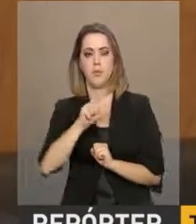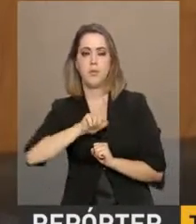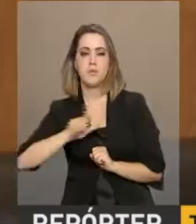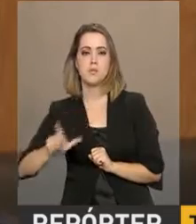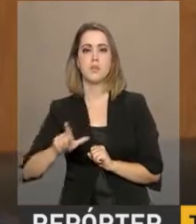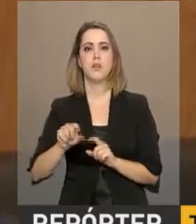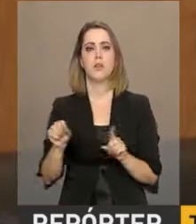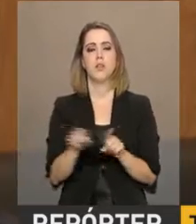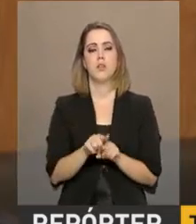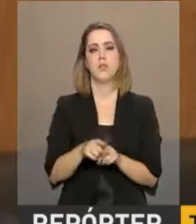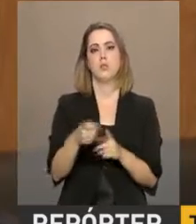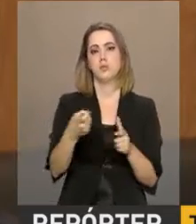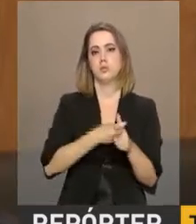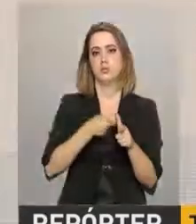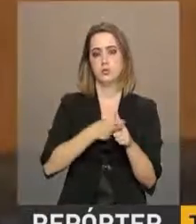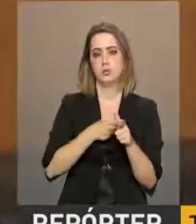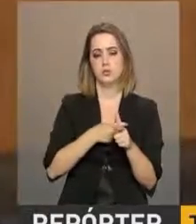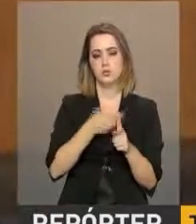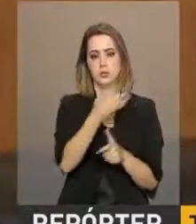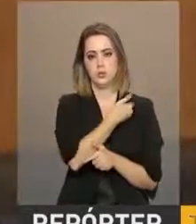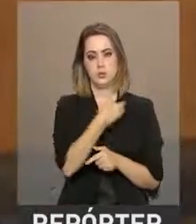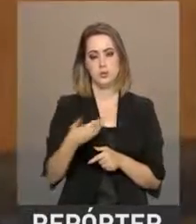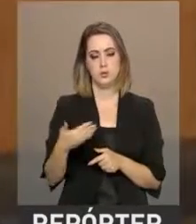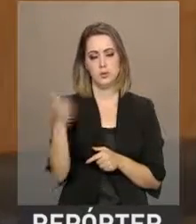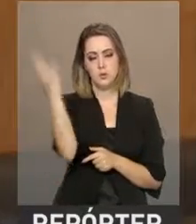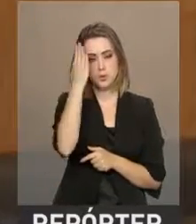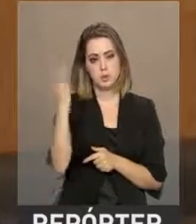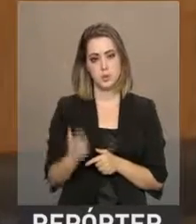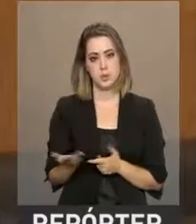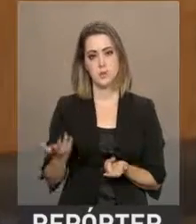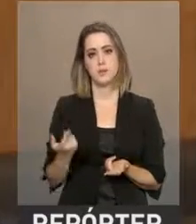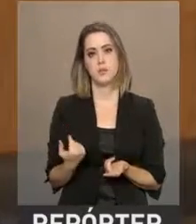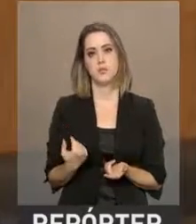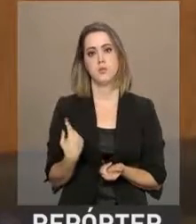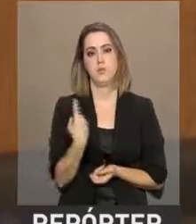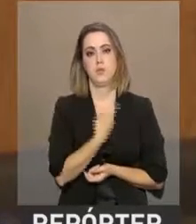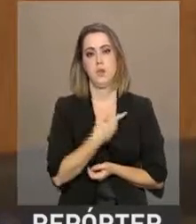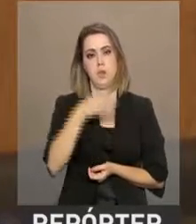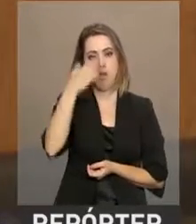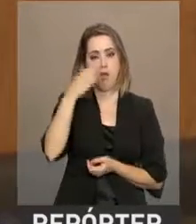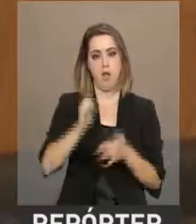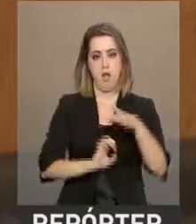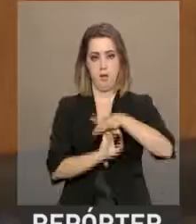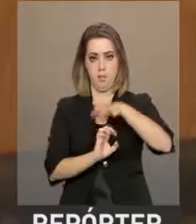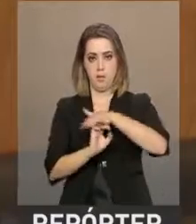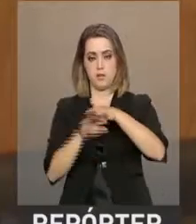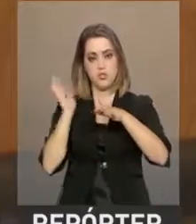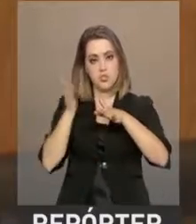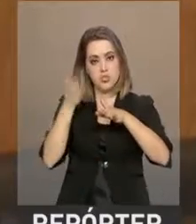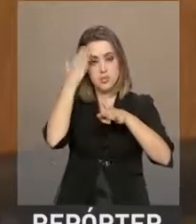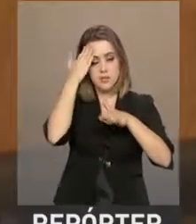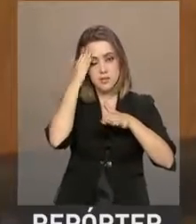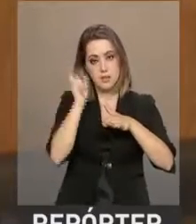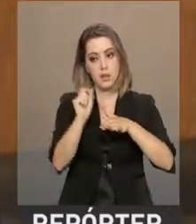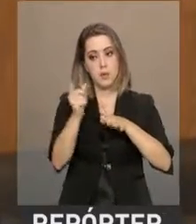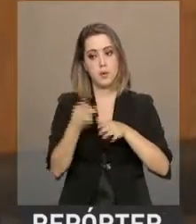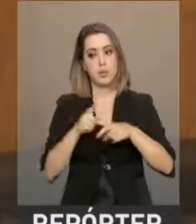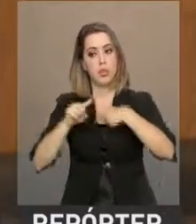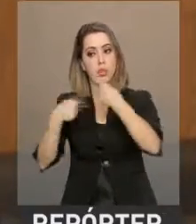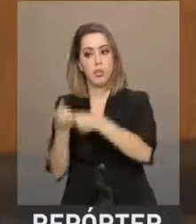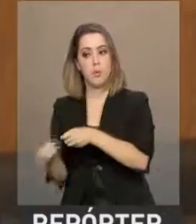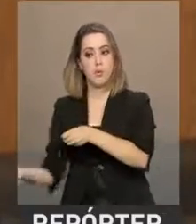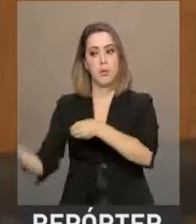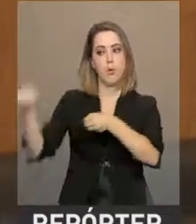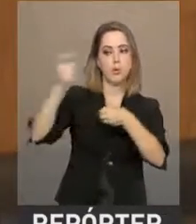da dívida pública brasileira se a empresa já sabe quando ela for exportar àquele produto ela vai ter um retorno de